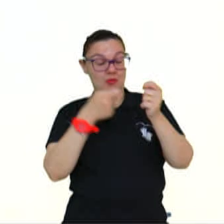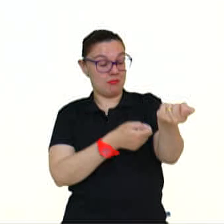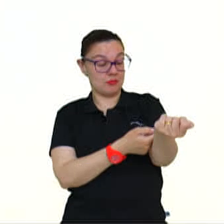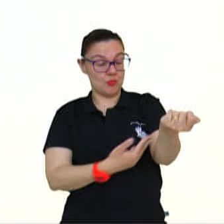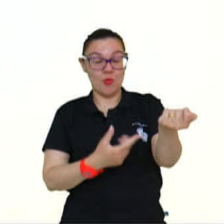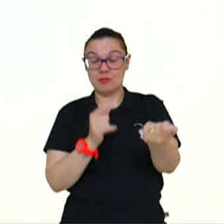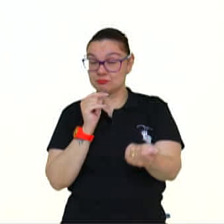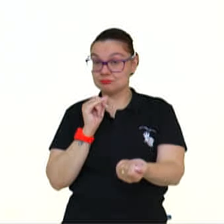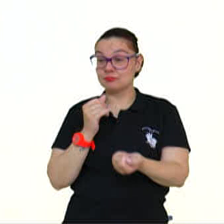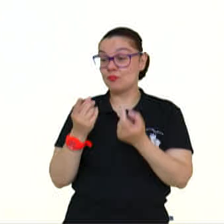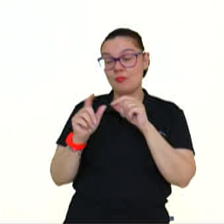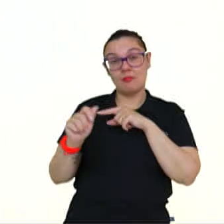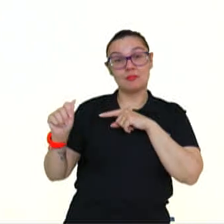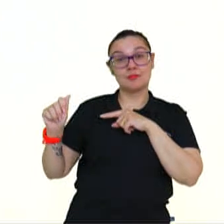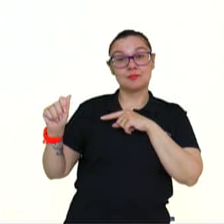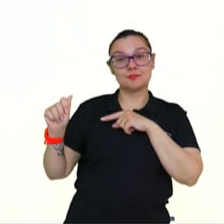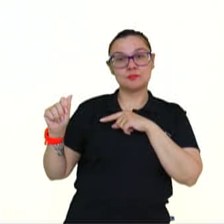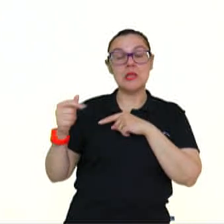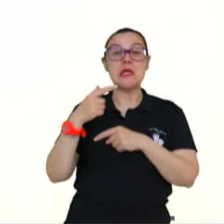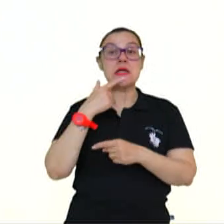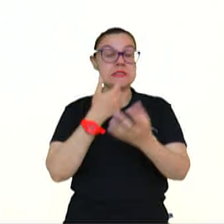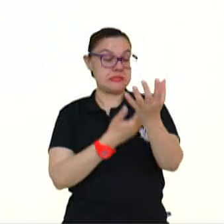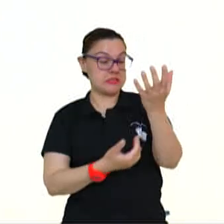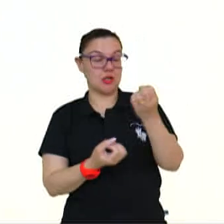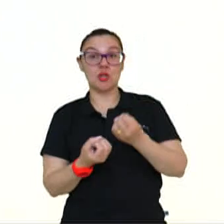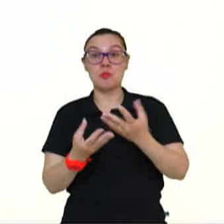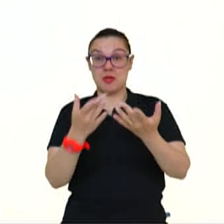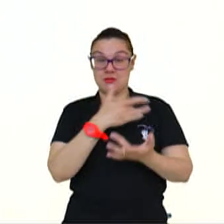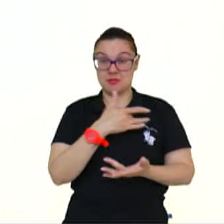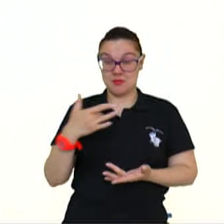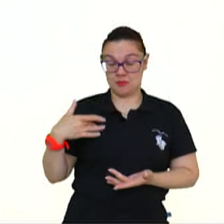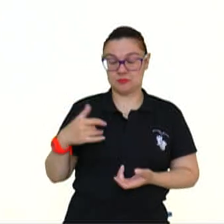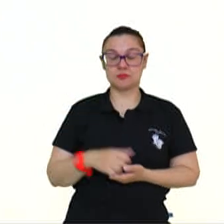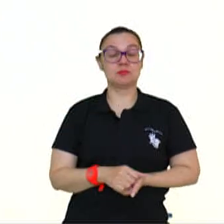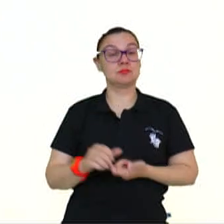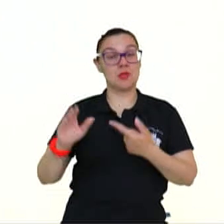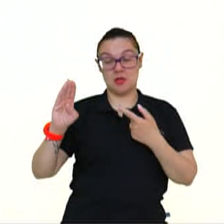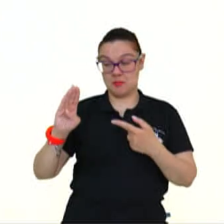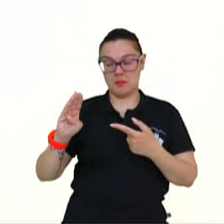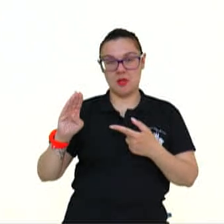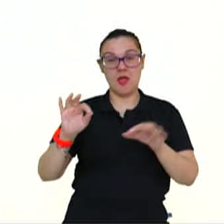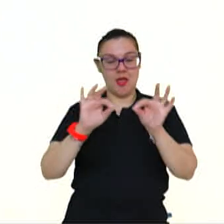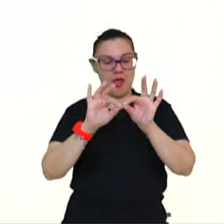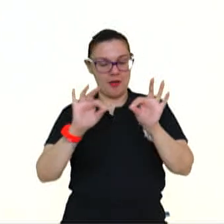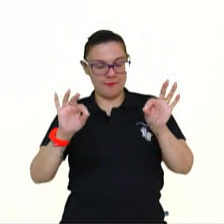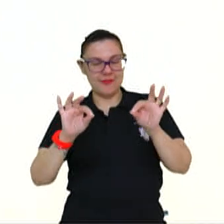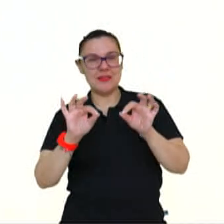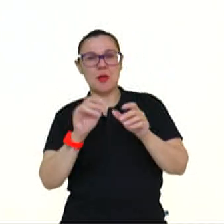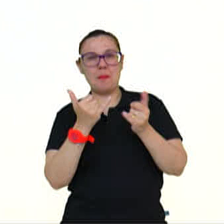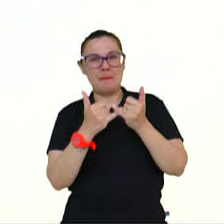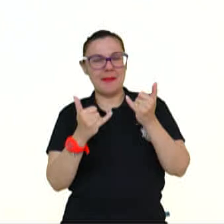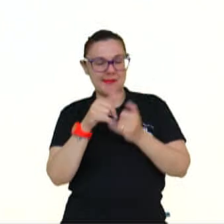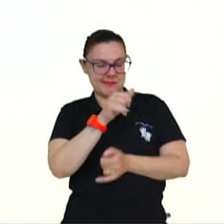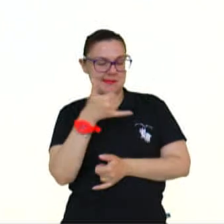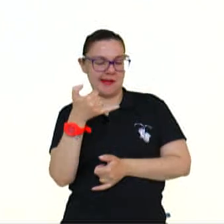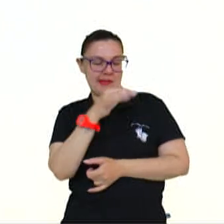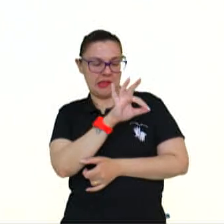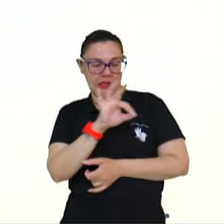que, letra A doação de sangue faz bem à saúde? Letra B, a linha da vida é fina como o traço da